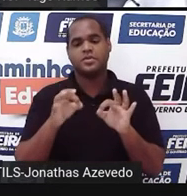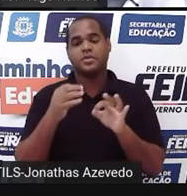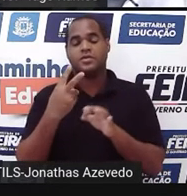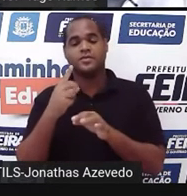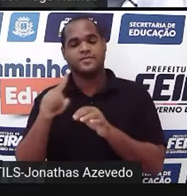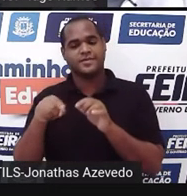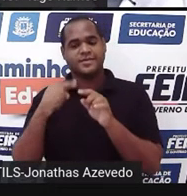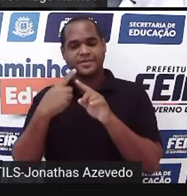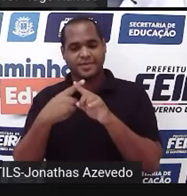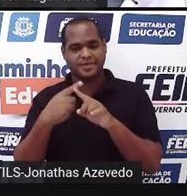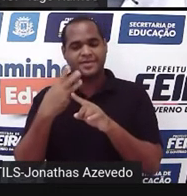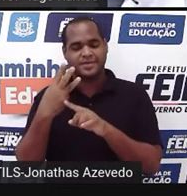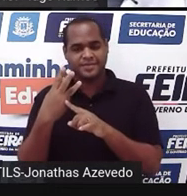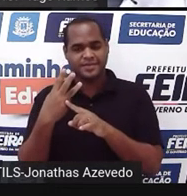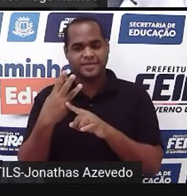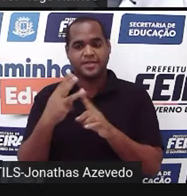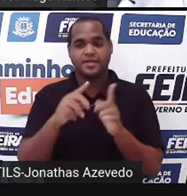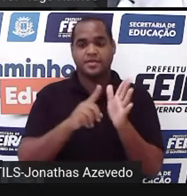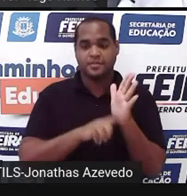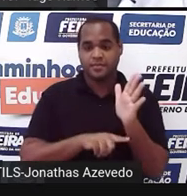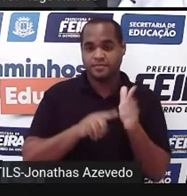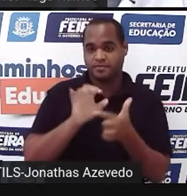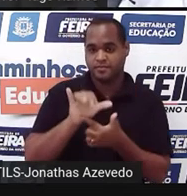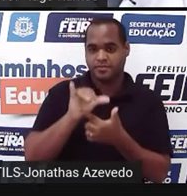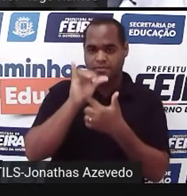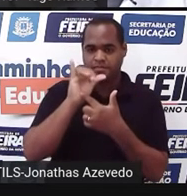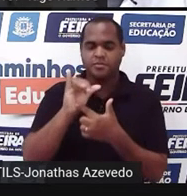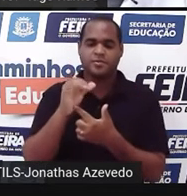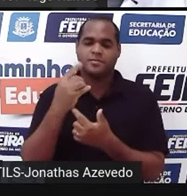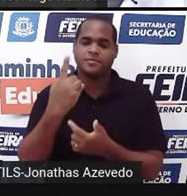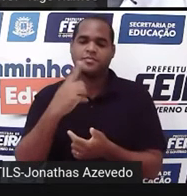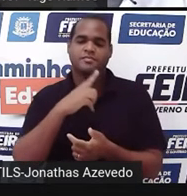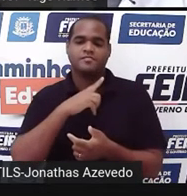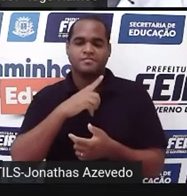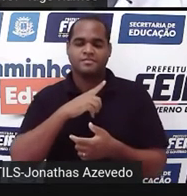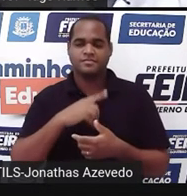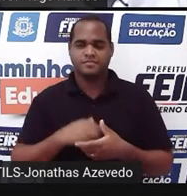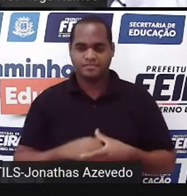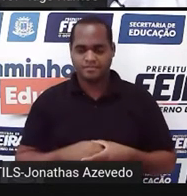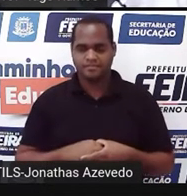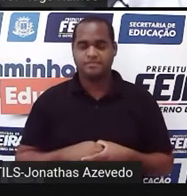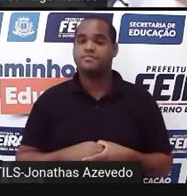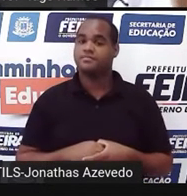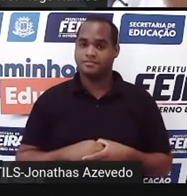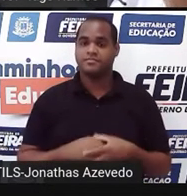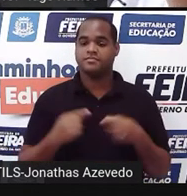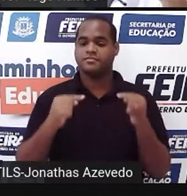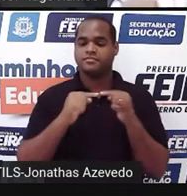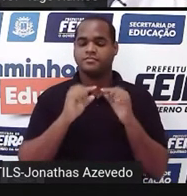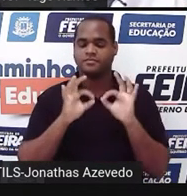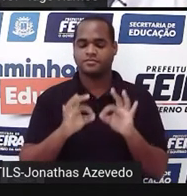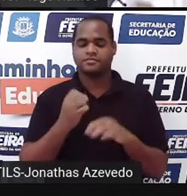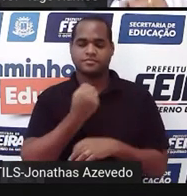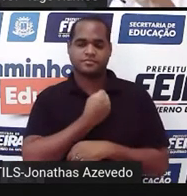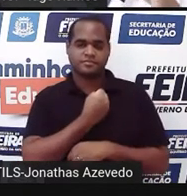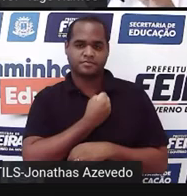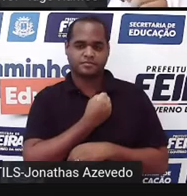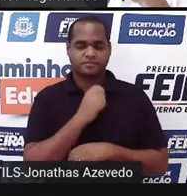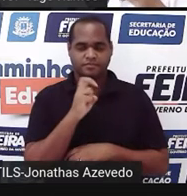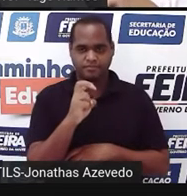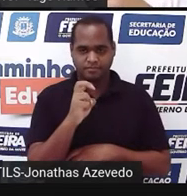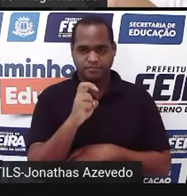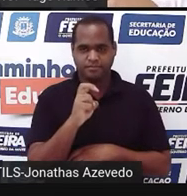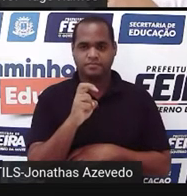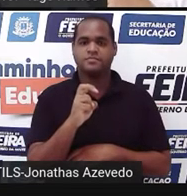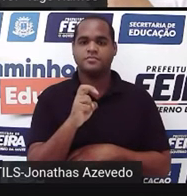então fica duas vezes 3 - o y que é um isso vai ter que ser igual a cinco Então vem fazer continha comigo ali ó